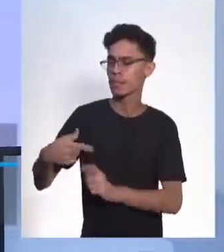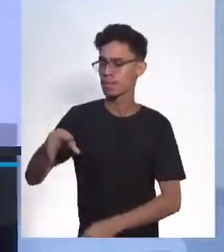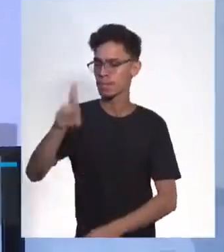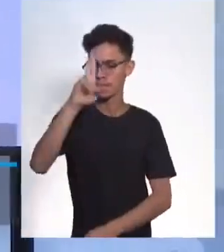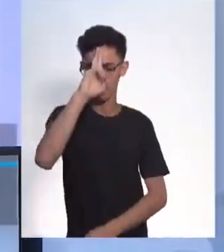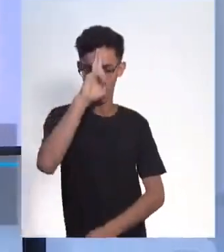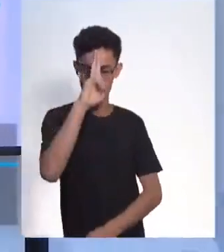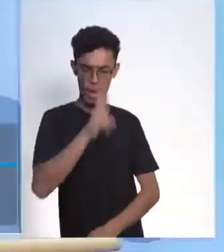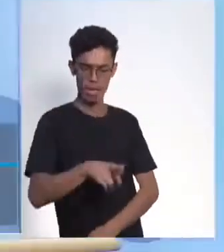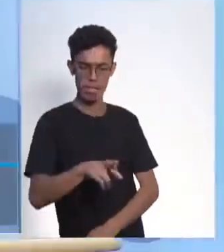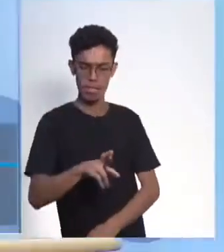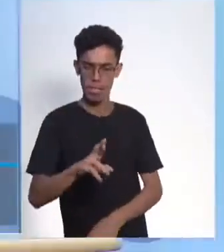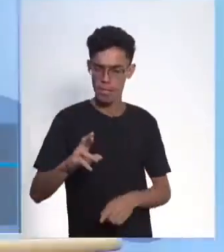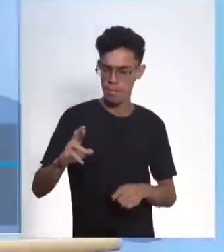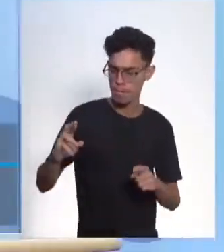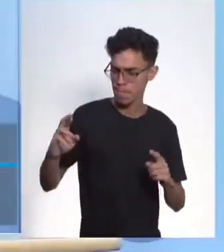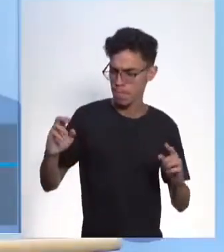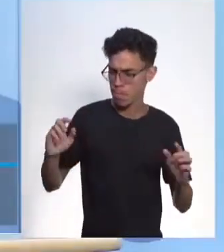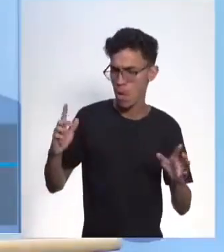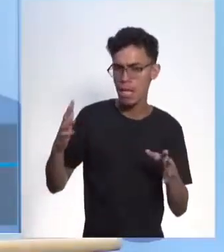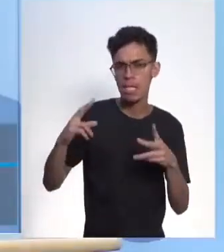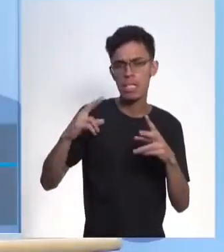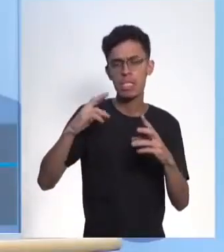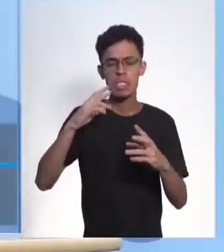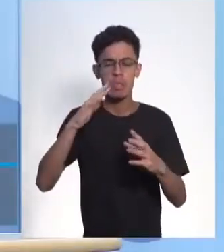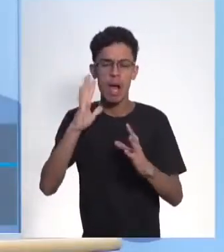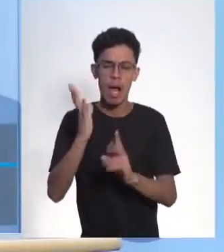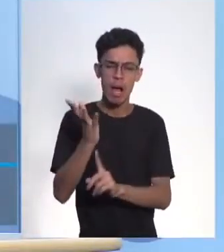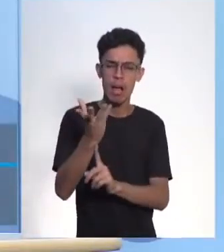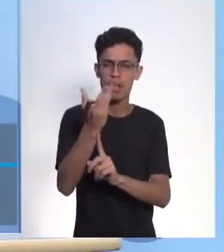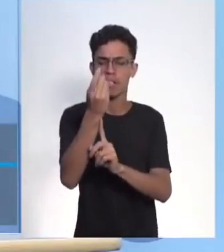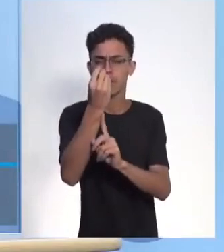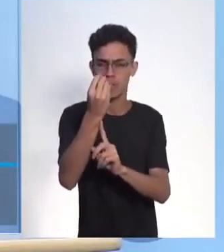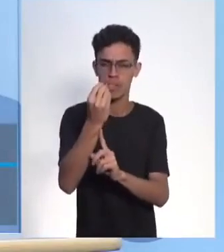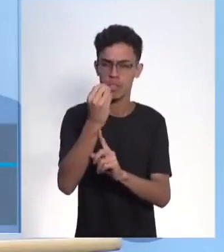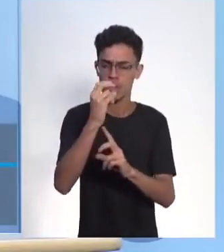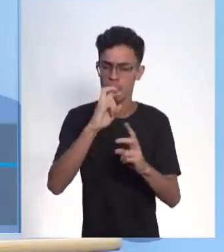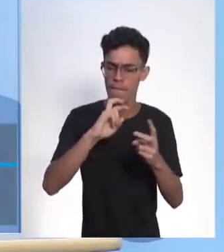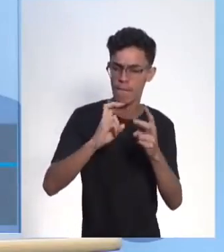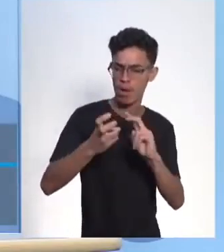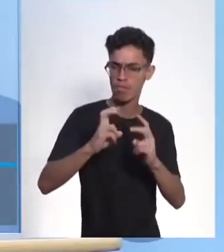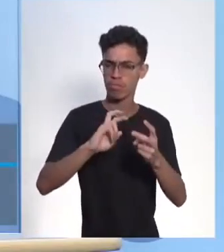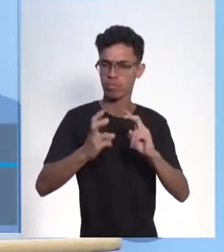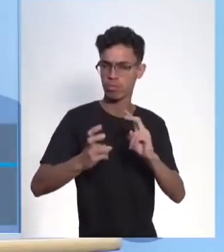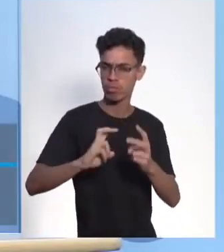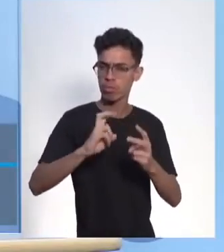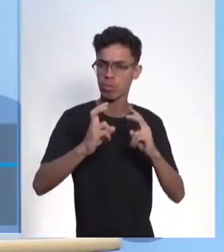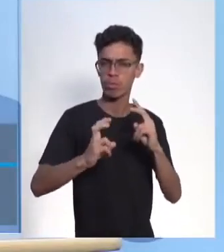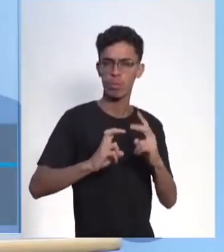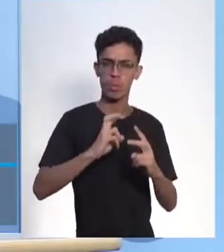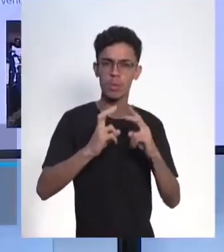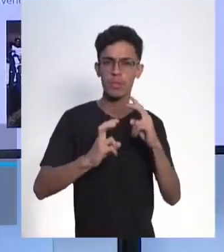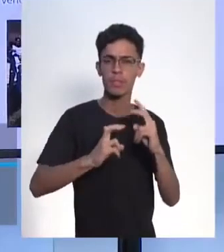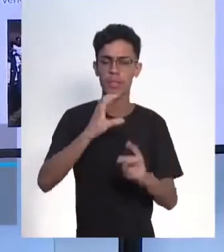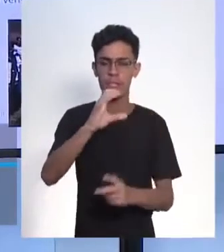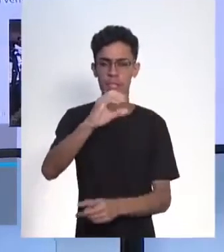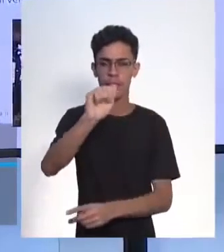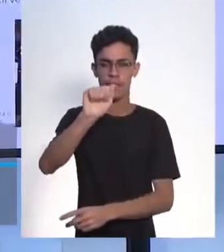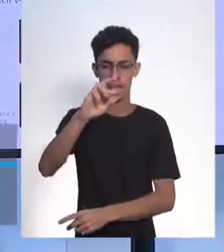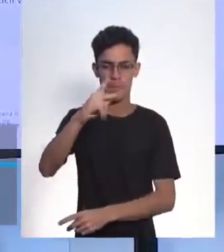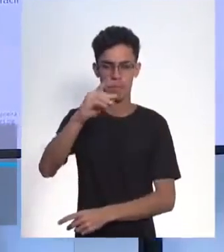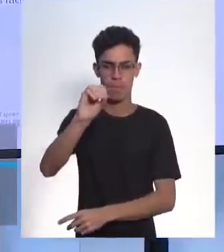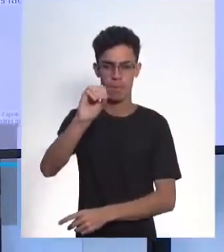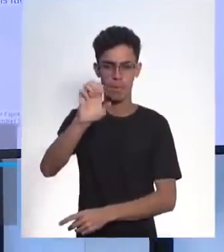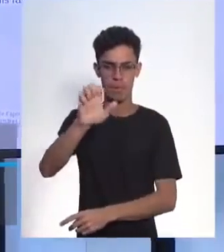senhores? Com as suas lutas, a sua arte, certo? A capoeira, não é verdade? Capoeira. Todos nós